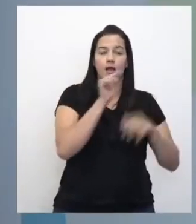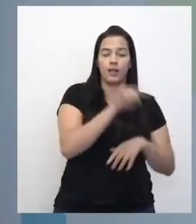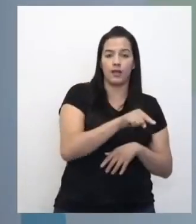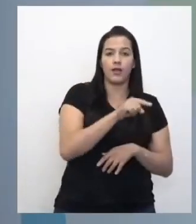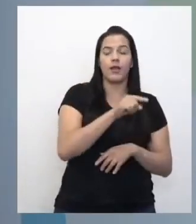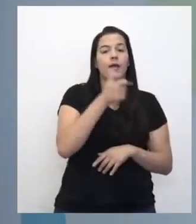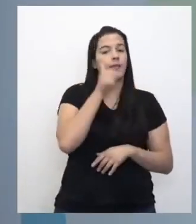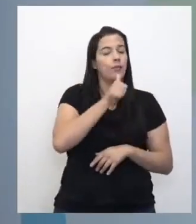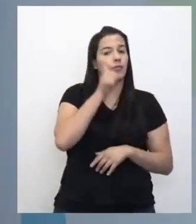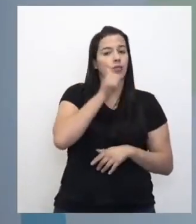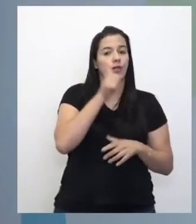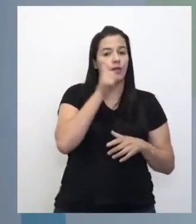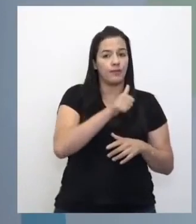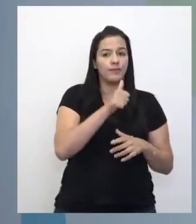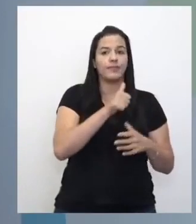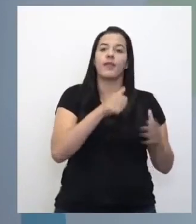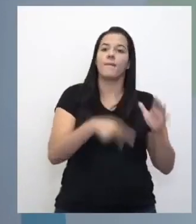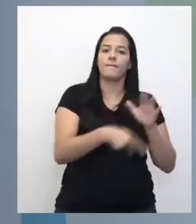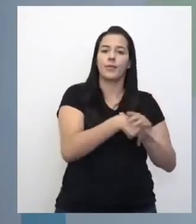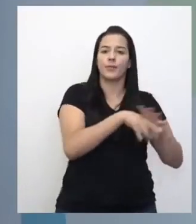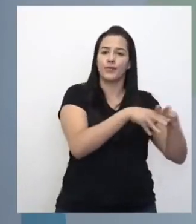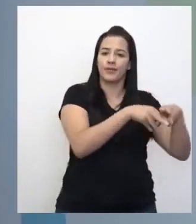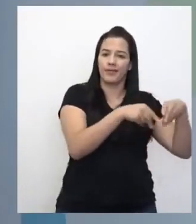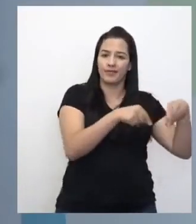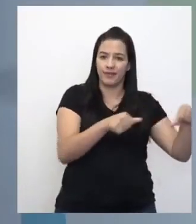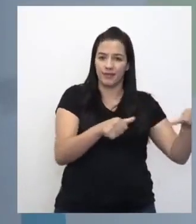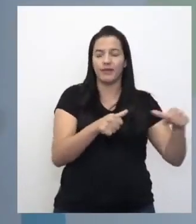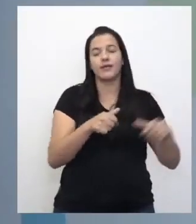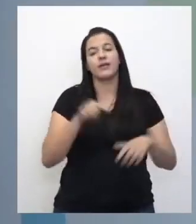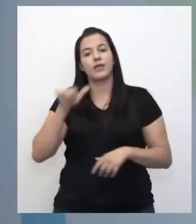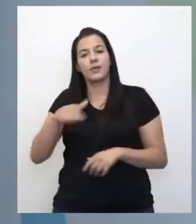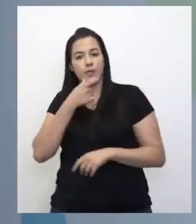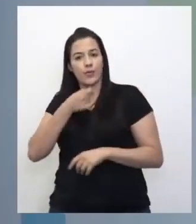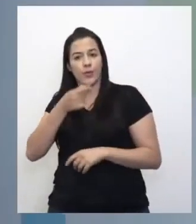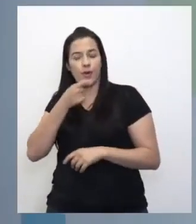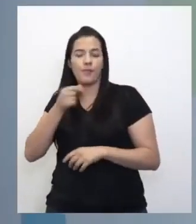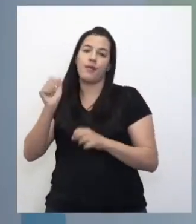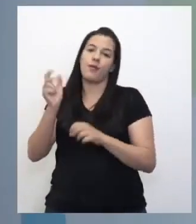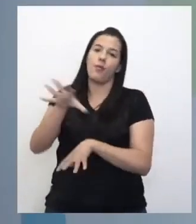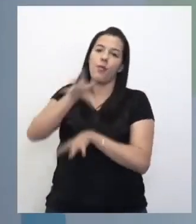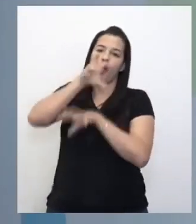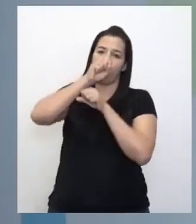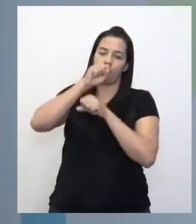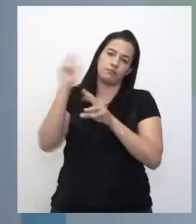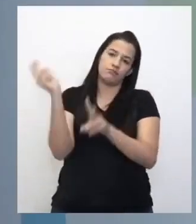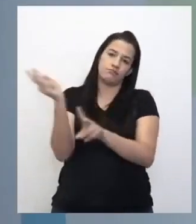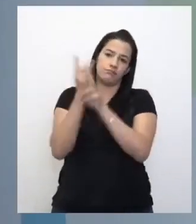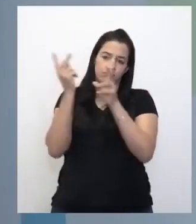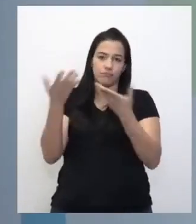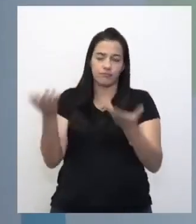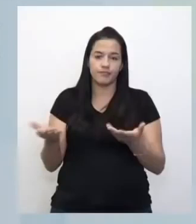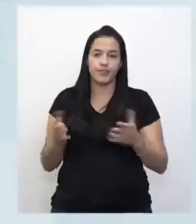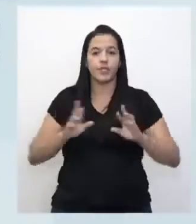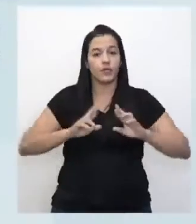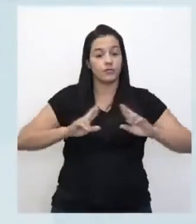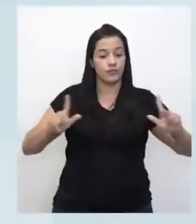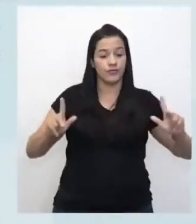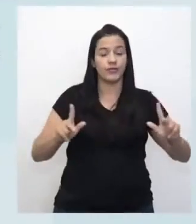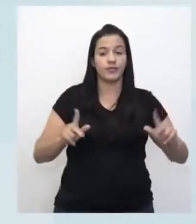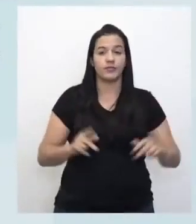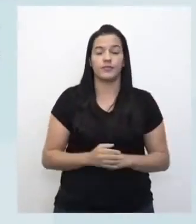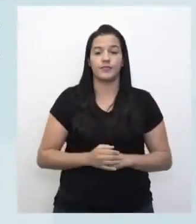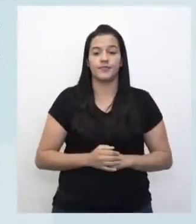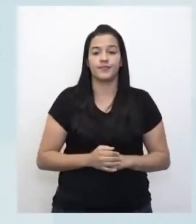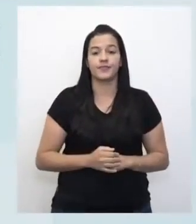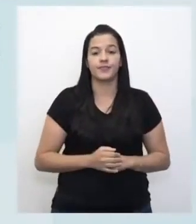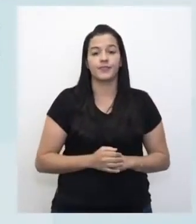Martim muito mais ligados ao ar e à água. Ou seja, eles são diferentes, né? E aí, uma questão para a gente pensar junto. O